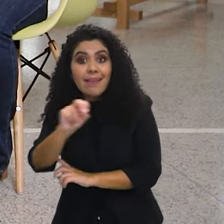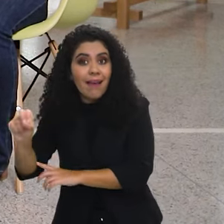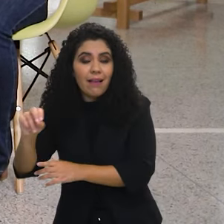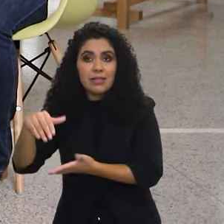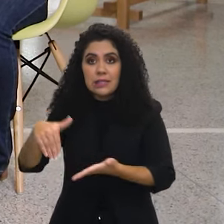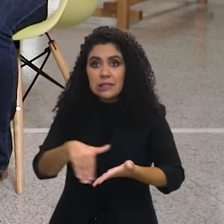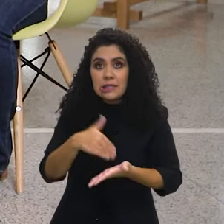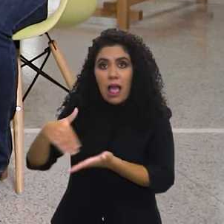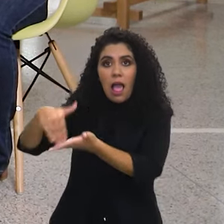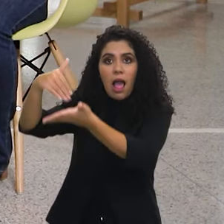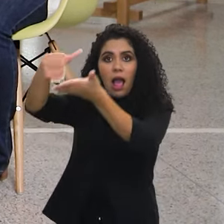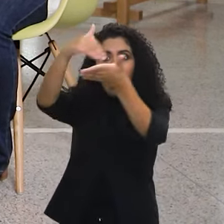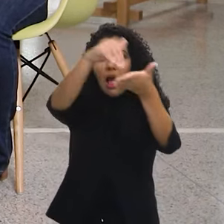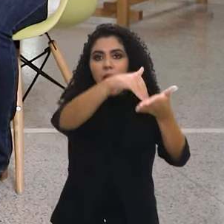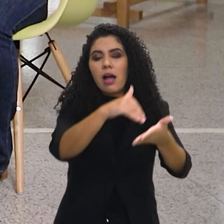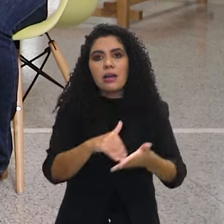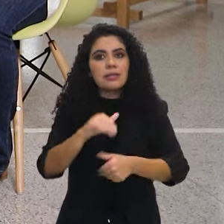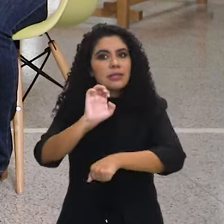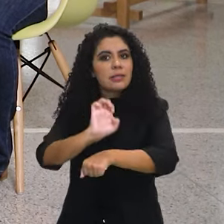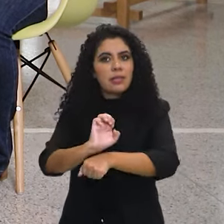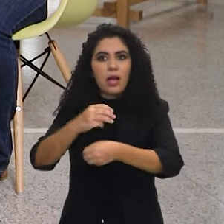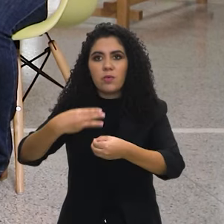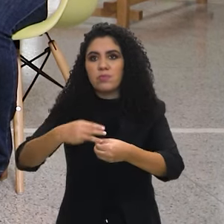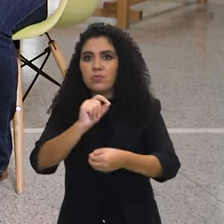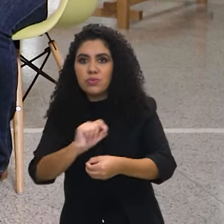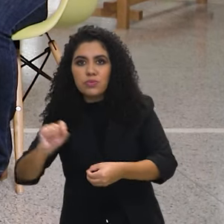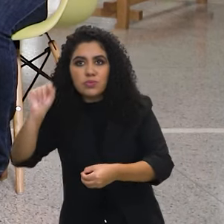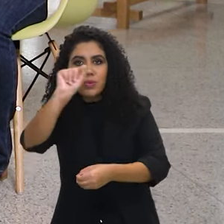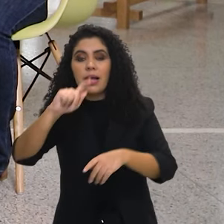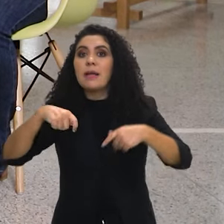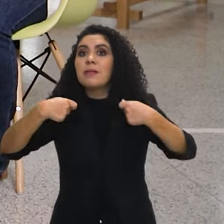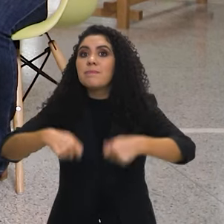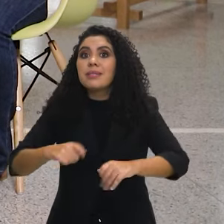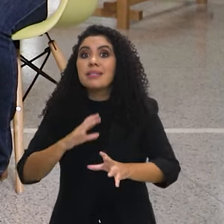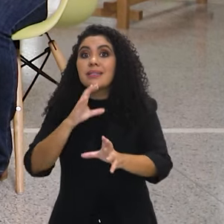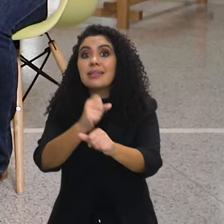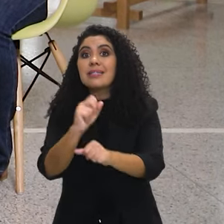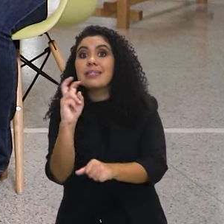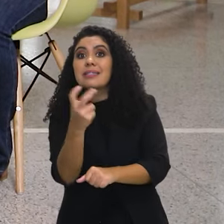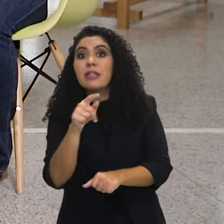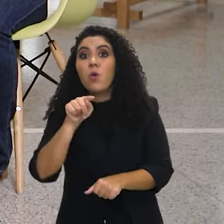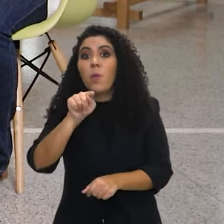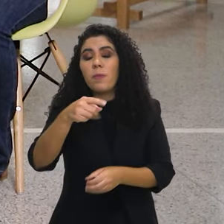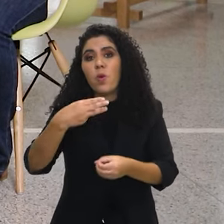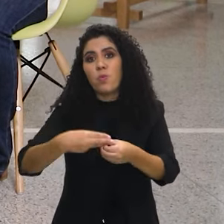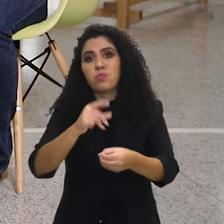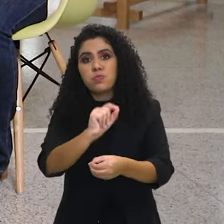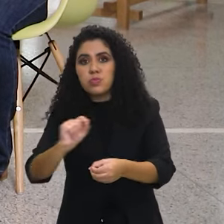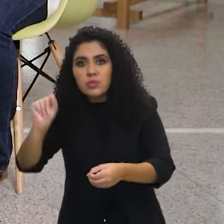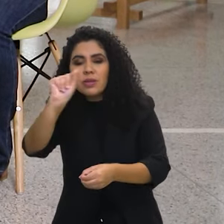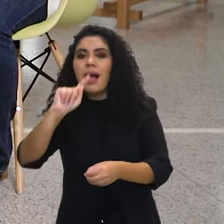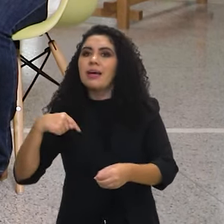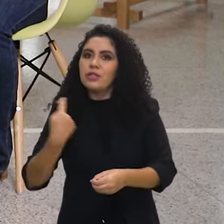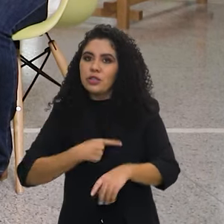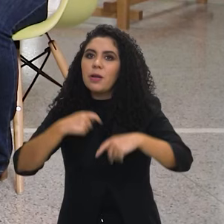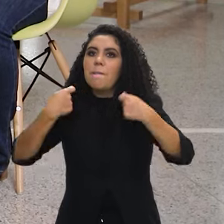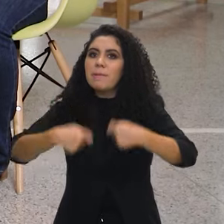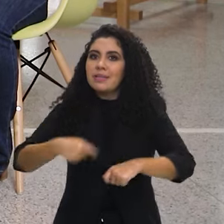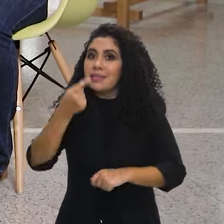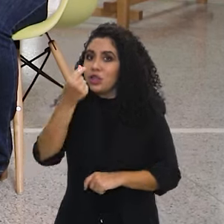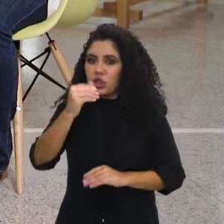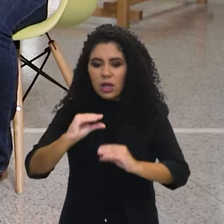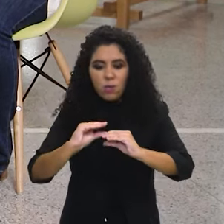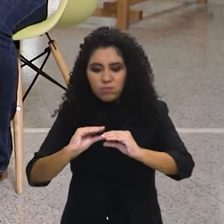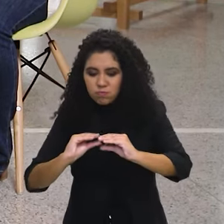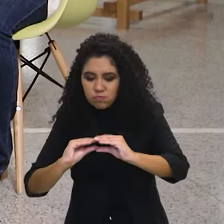secretarias estaduais e municipais nós precisamos chegar em 5.000 municípios e é por isso que nós precisamos investir